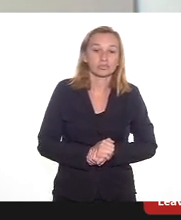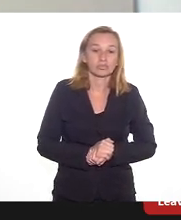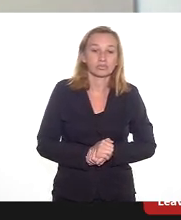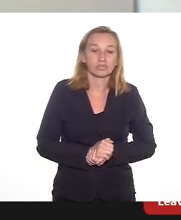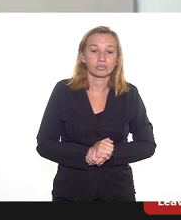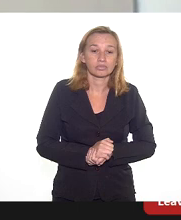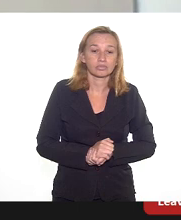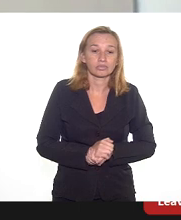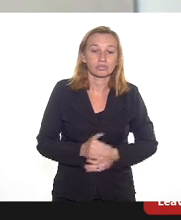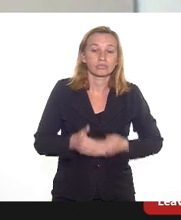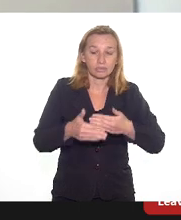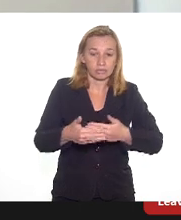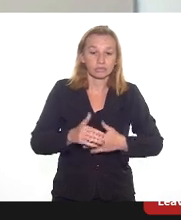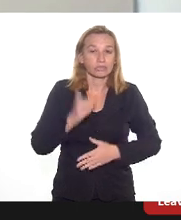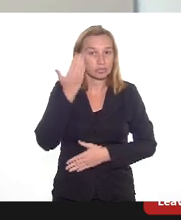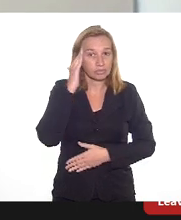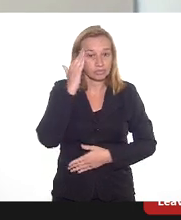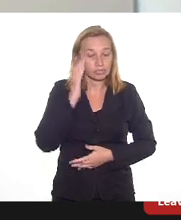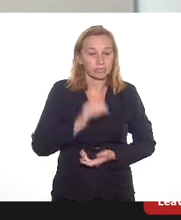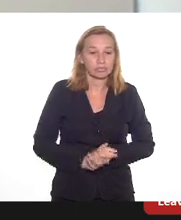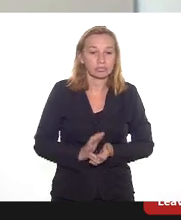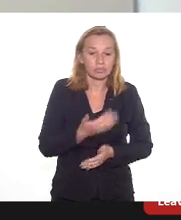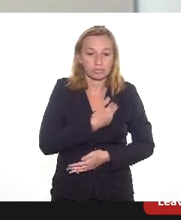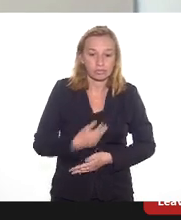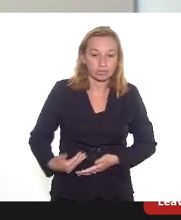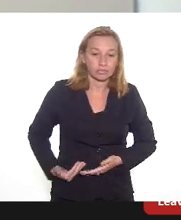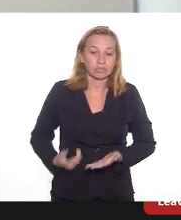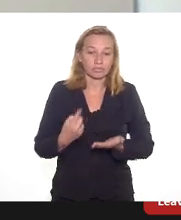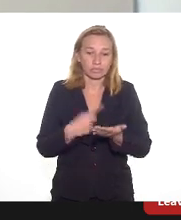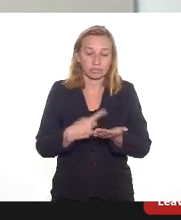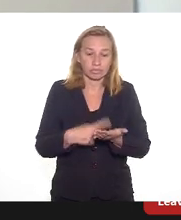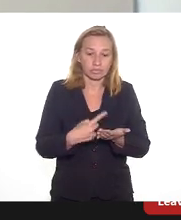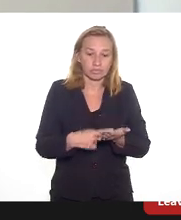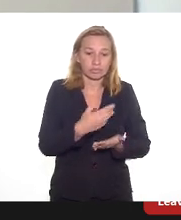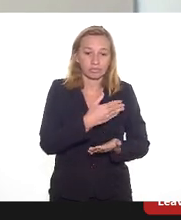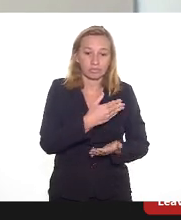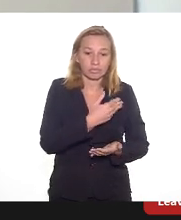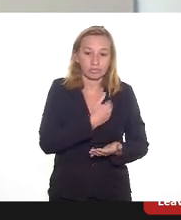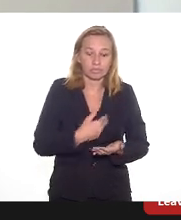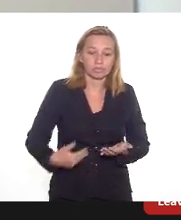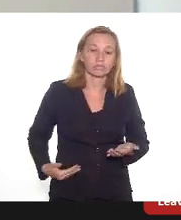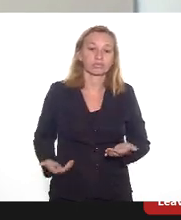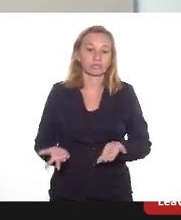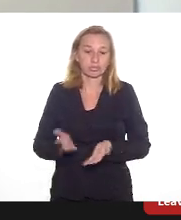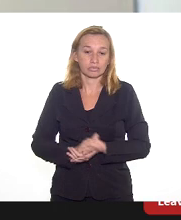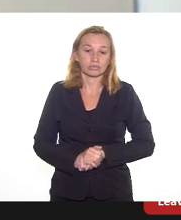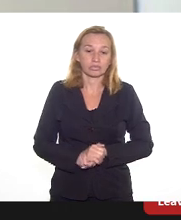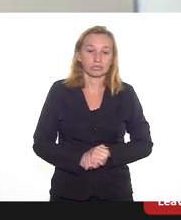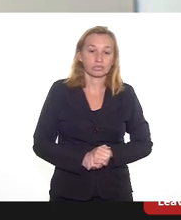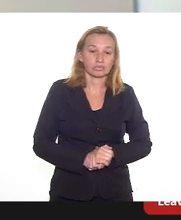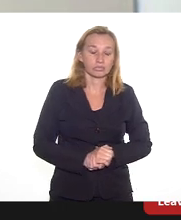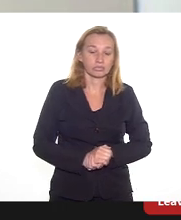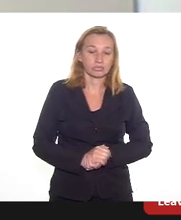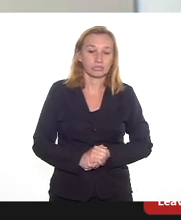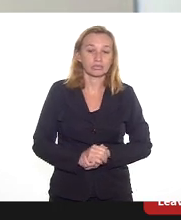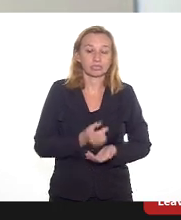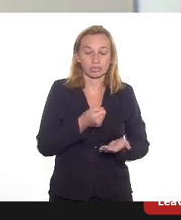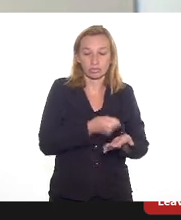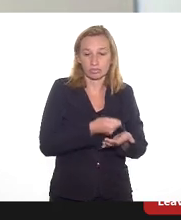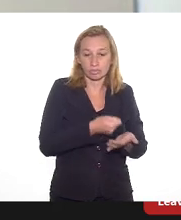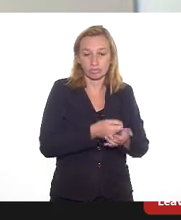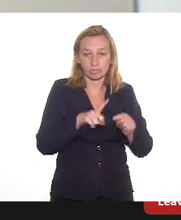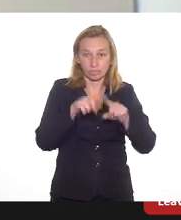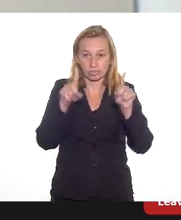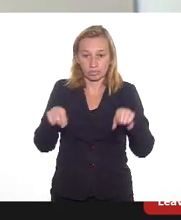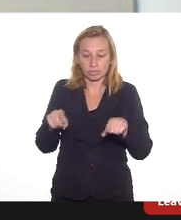E temos que avançar no entendimento com o governo, vamos marcar uma reunião com o governador sobre isso. Vou cobrar da comissão de servidores, está